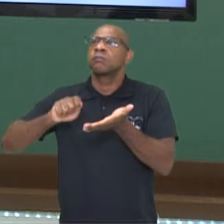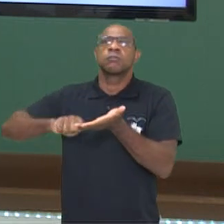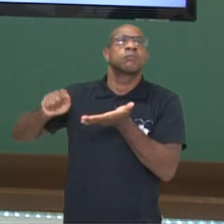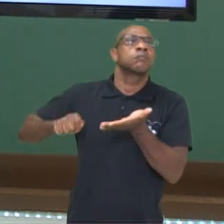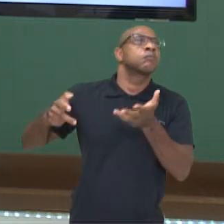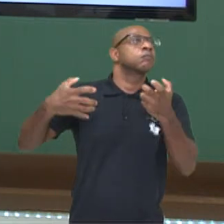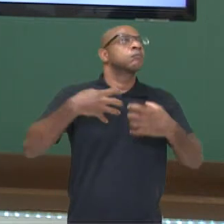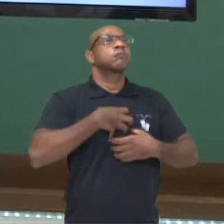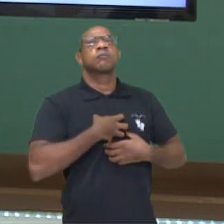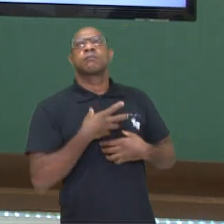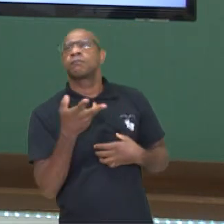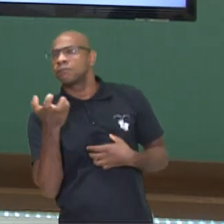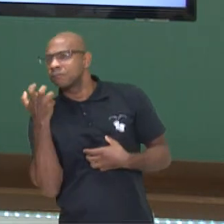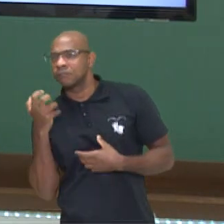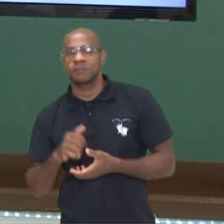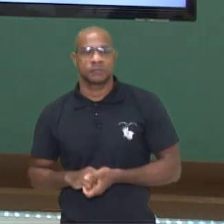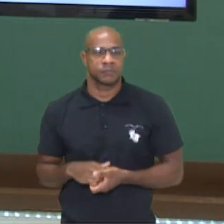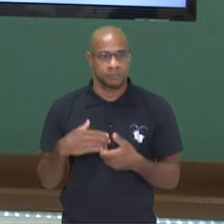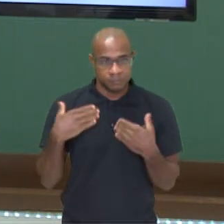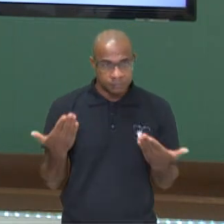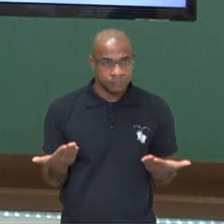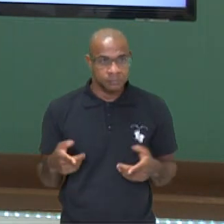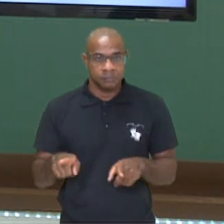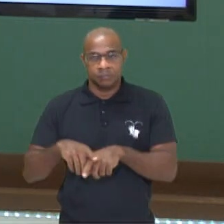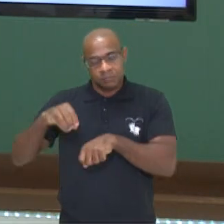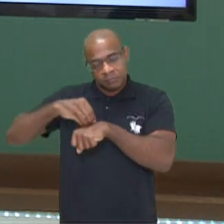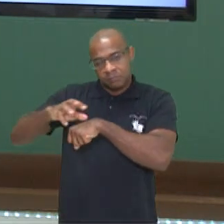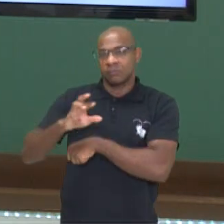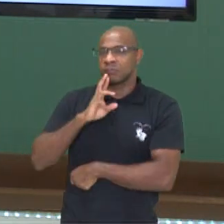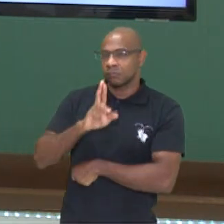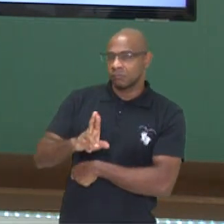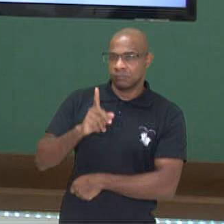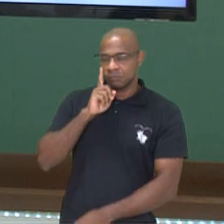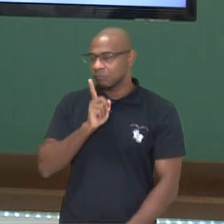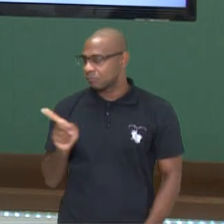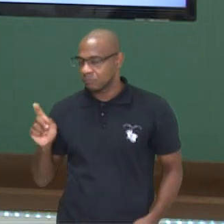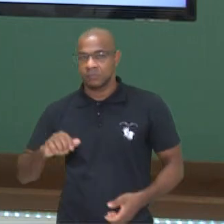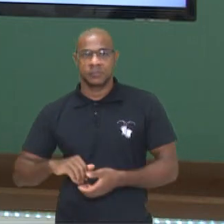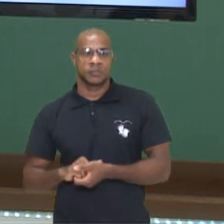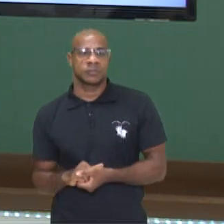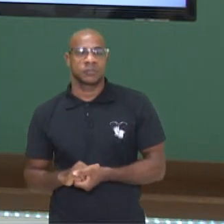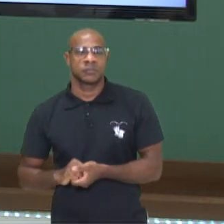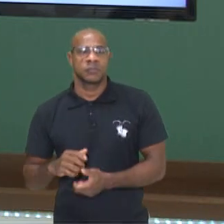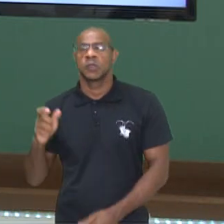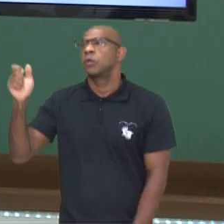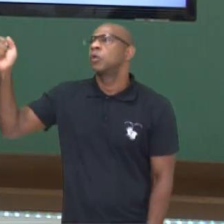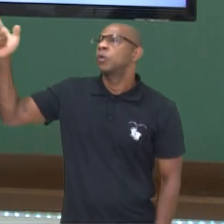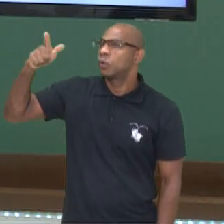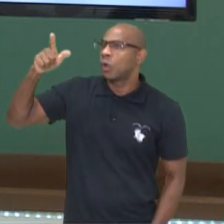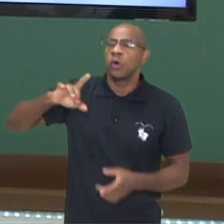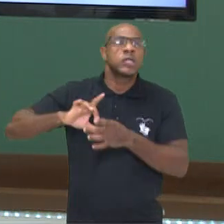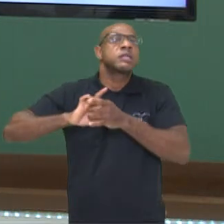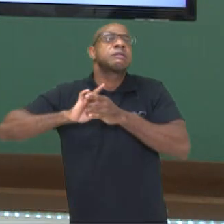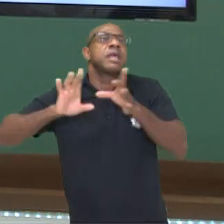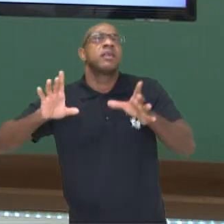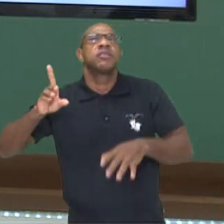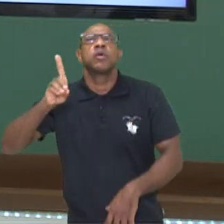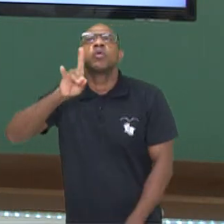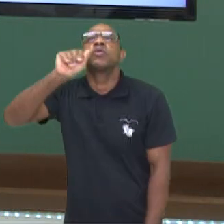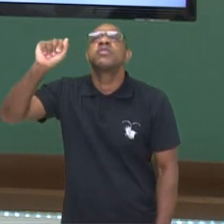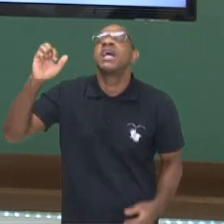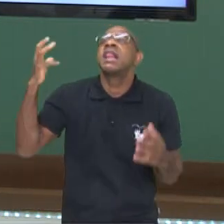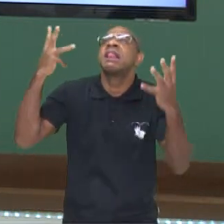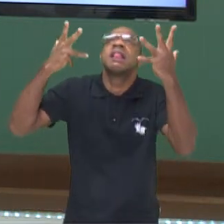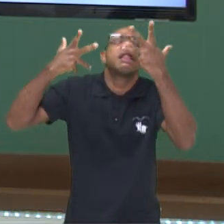mundo. Temos aqui ainda a sugestão de resposta para o nosso complete ali. O sol deixa o dia lindo. O